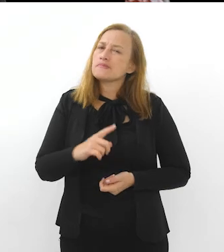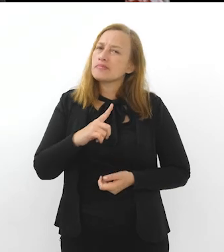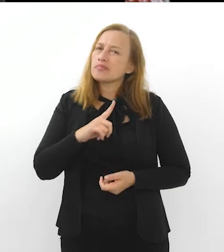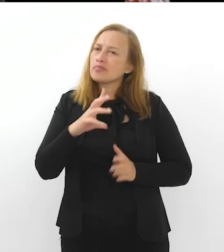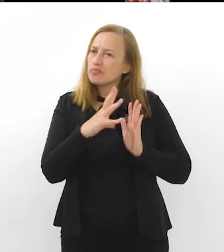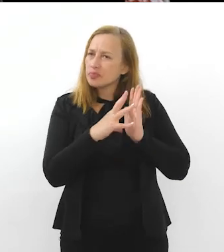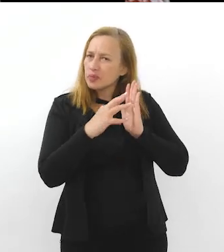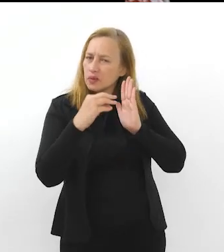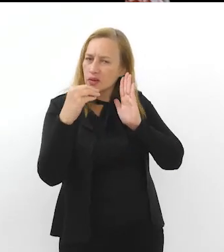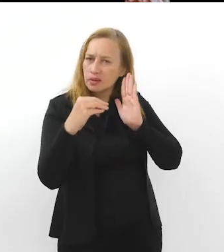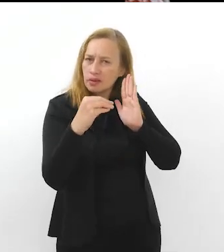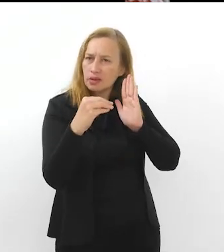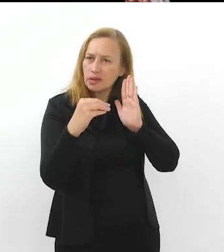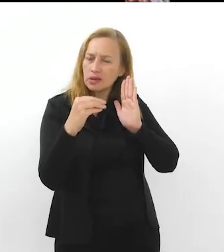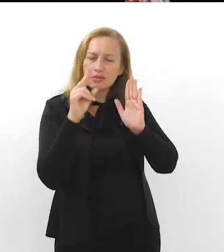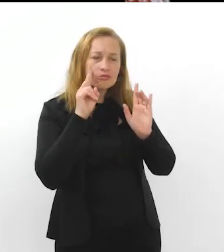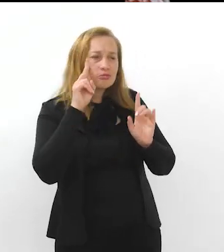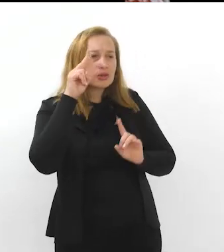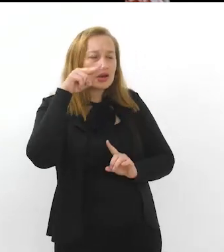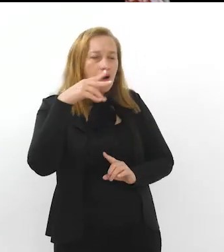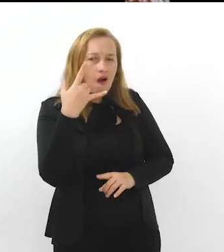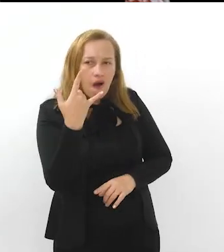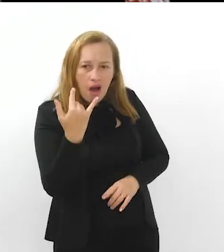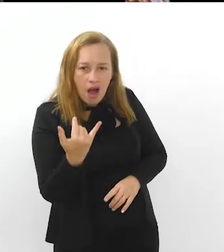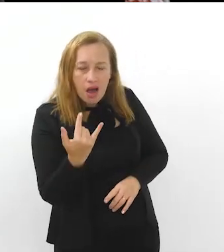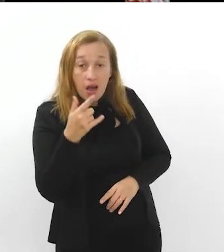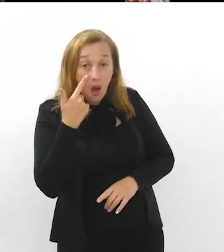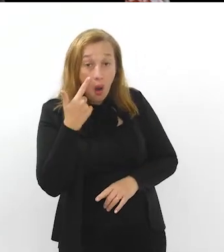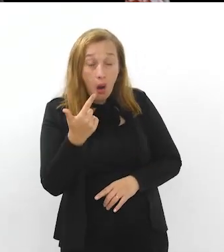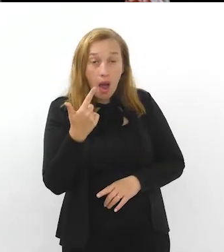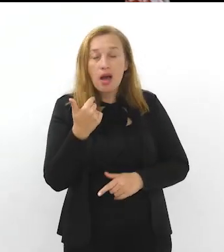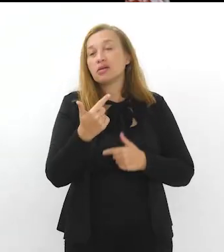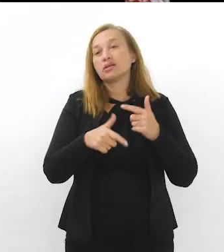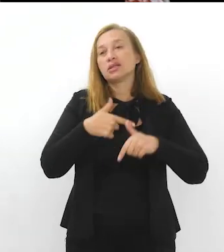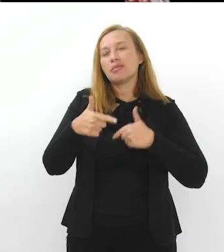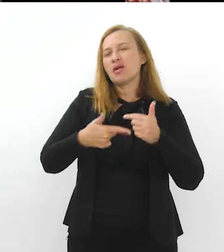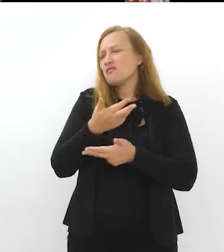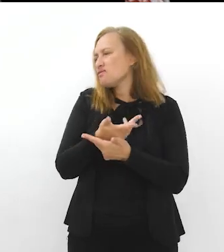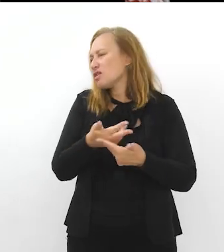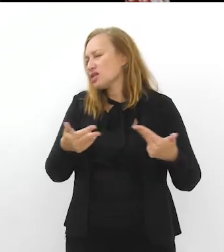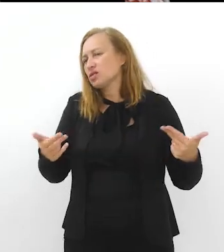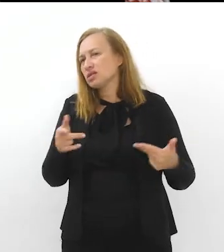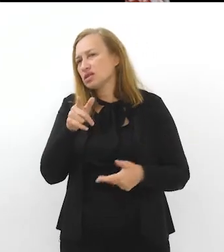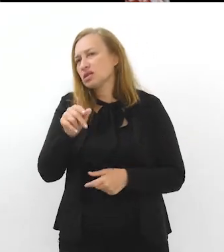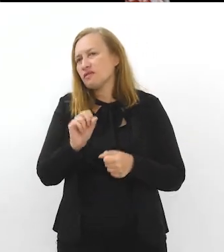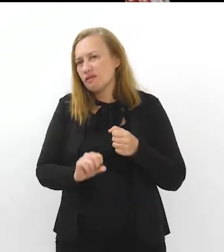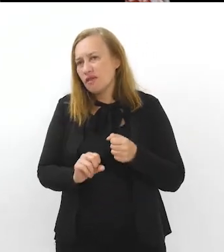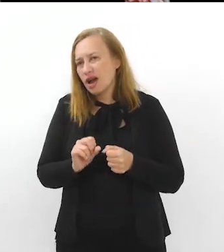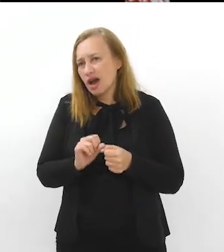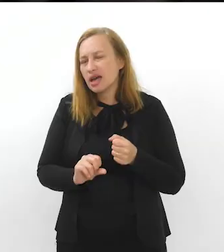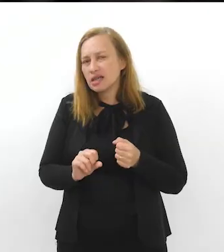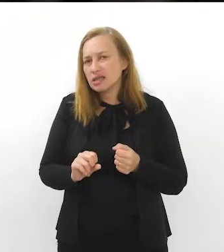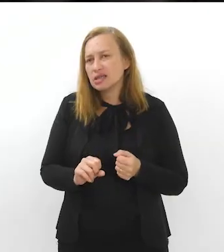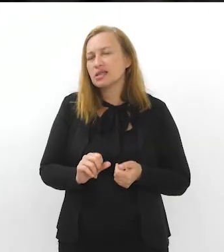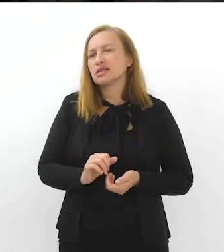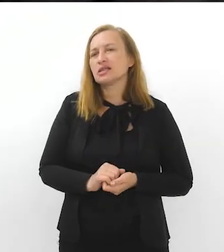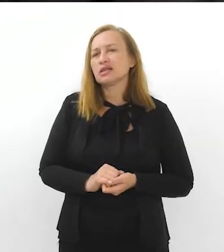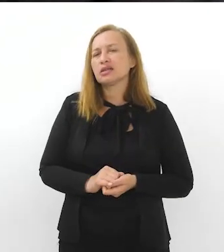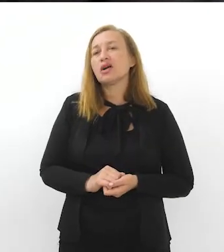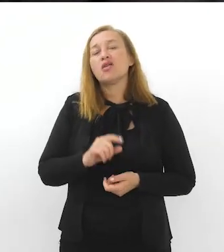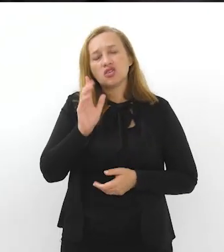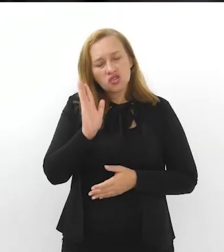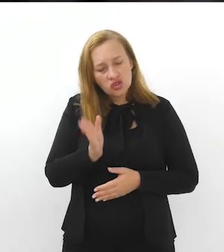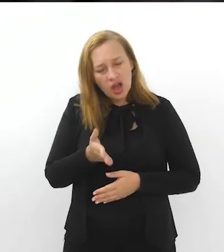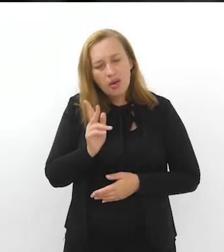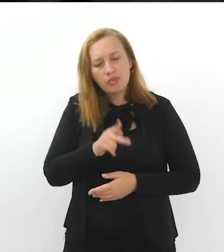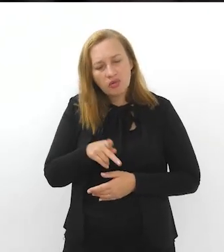devem ter em você, em olhar você e ver o seu trabalho, tanta coisa que você faz, né? Tanta coisa que você já